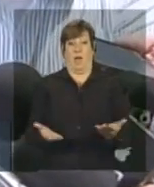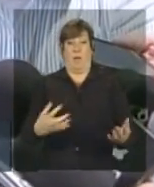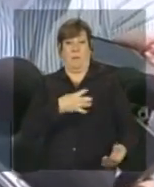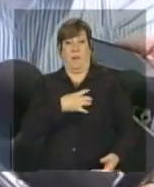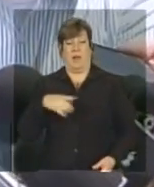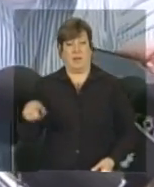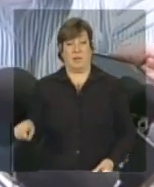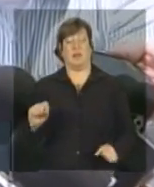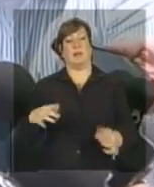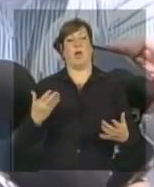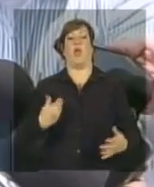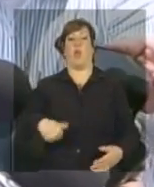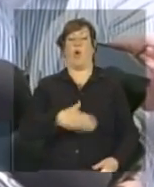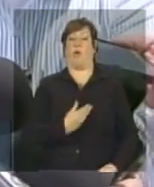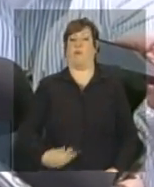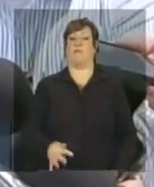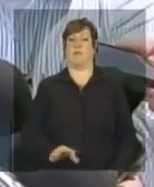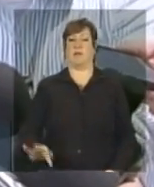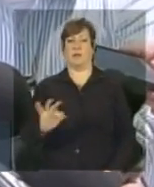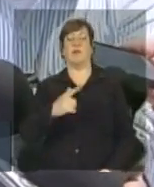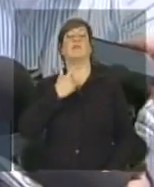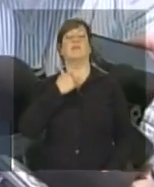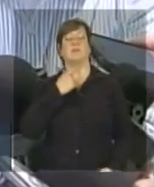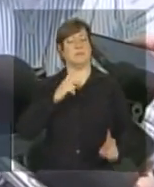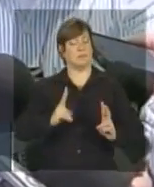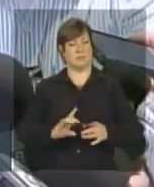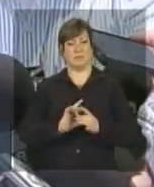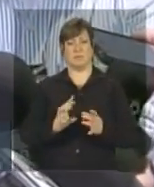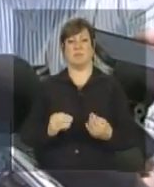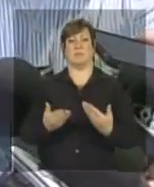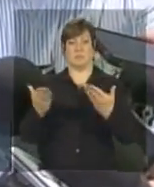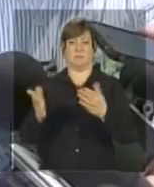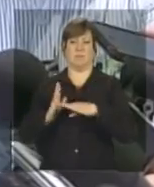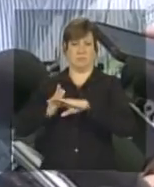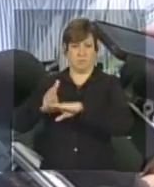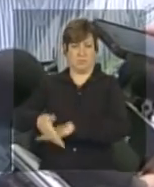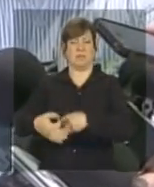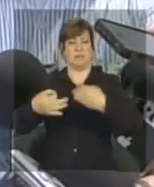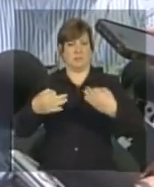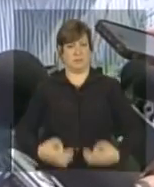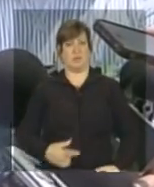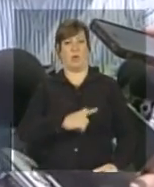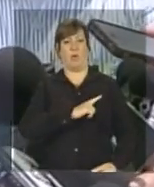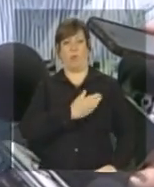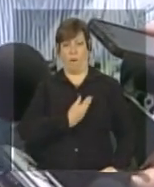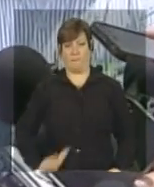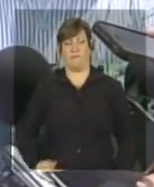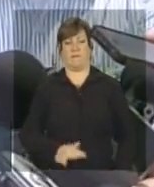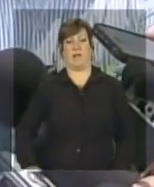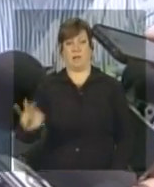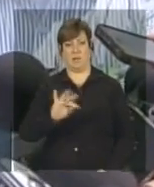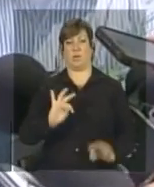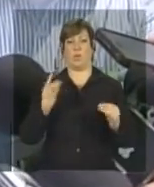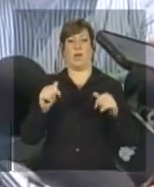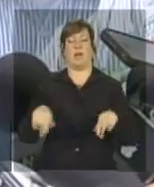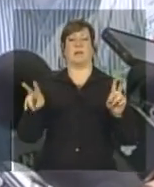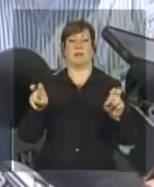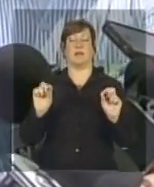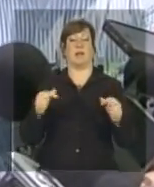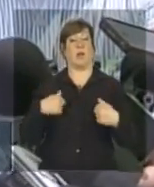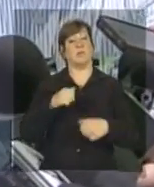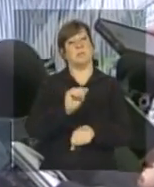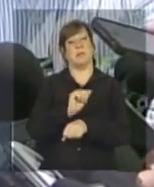na Bahia, nós teremos a presença garantida do governo federal em todas essas questões.